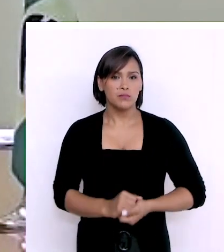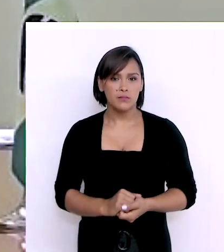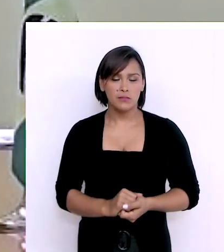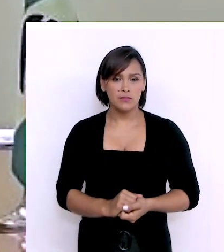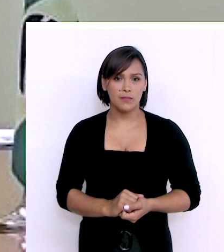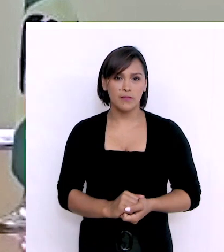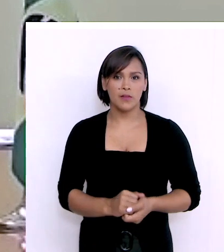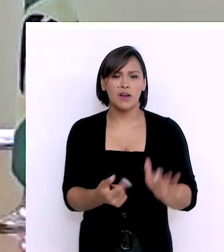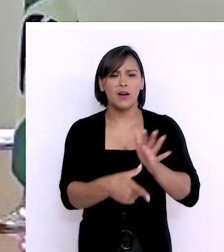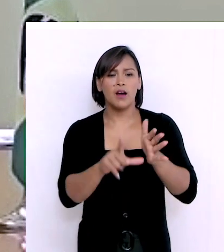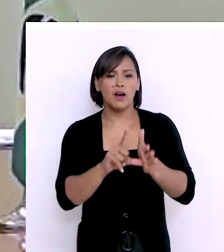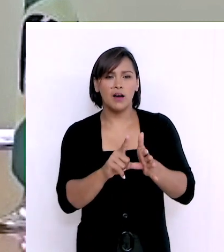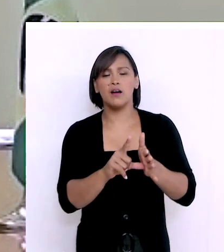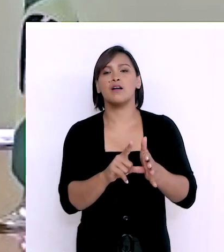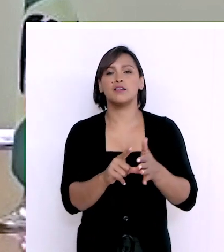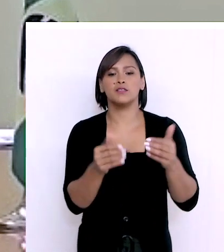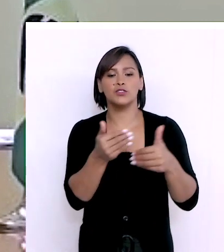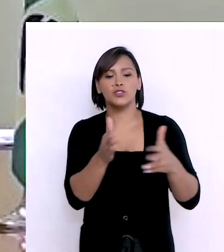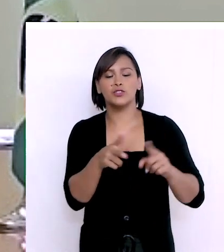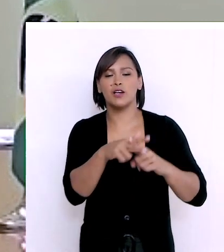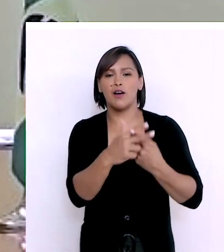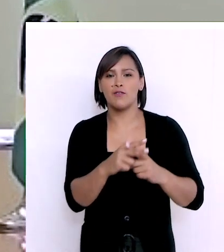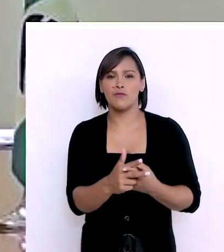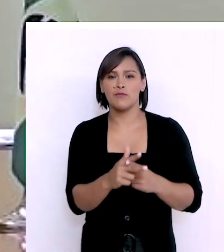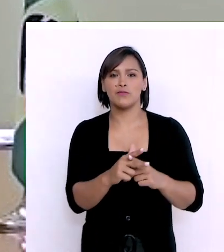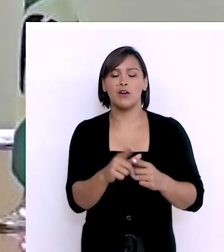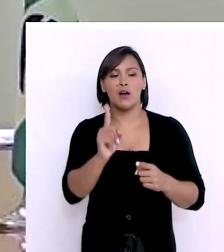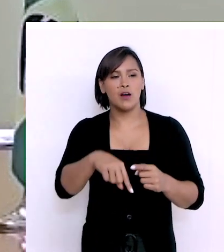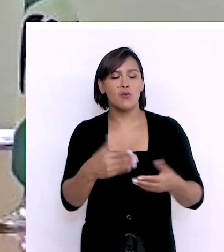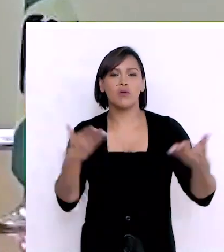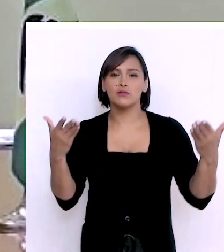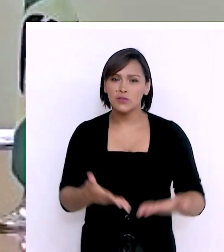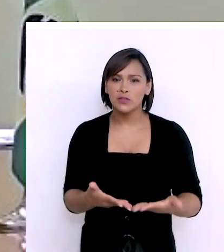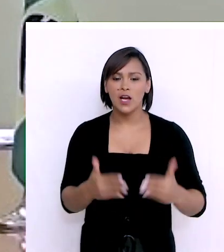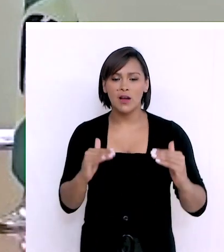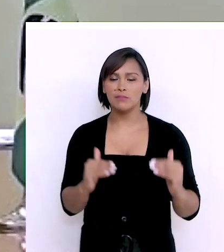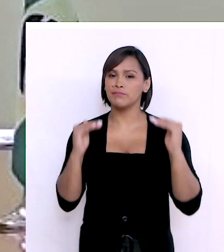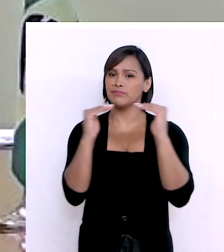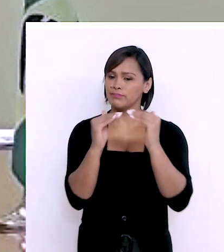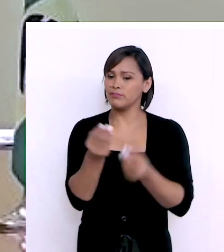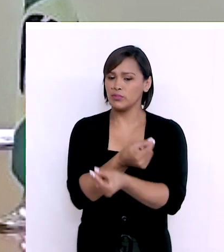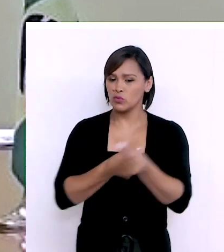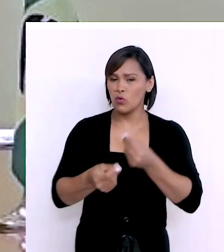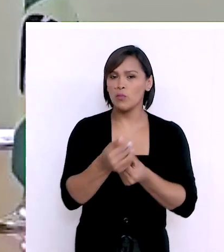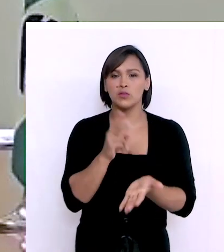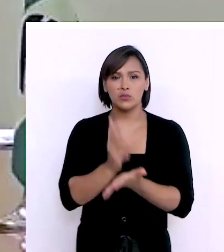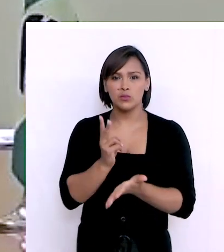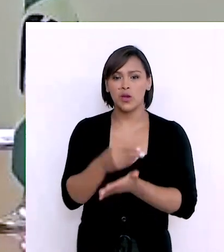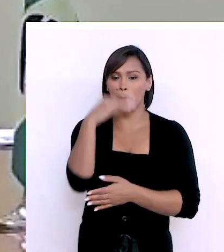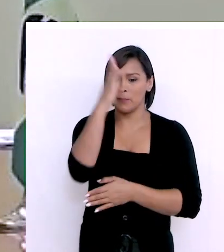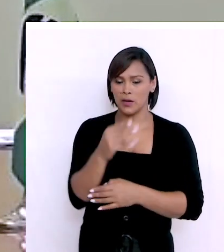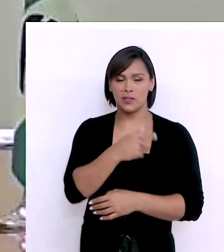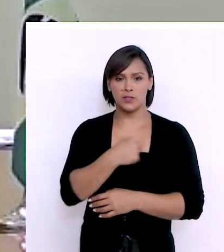antes desse período de abertura e reforma, quando nós estabelecemos relações comerciais com a China, relações diplomáticas com a